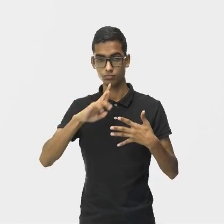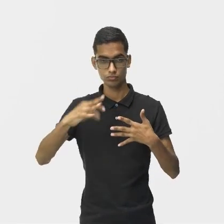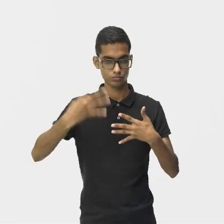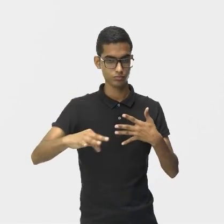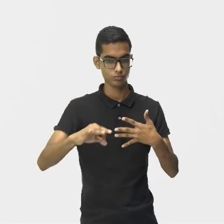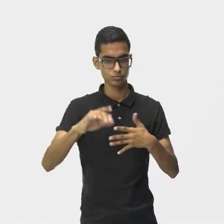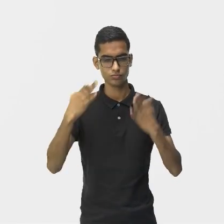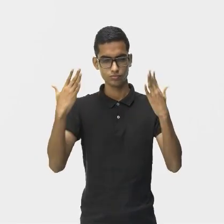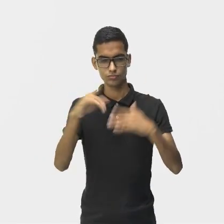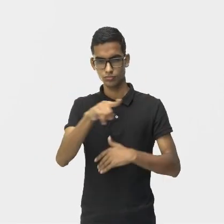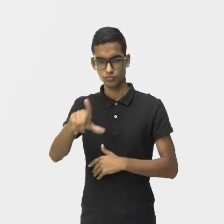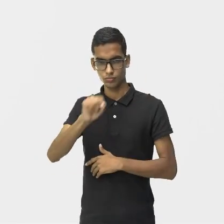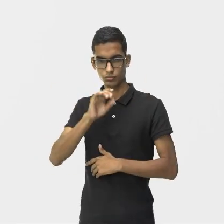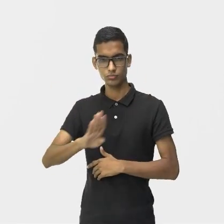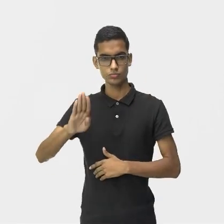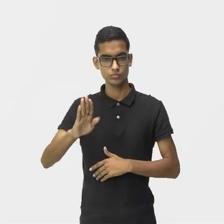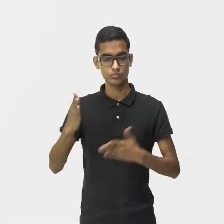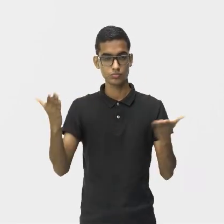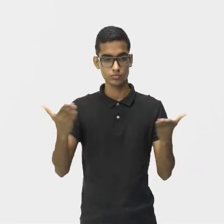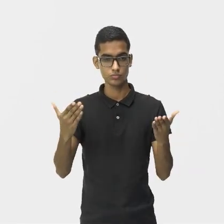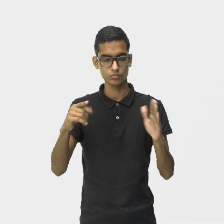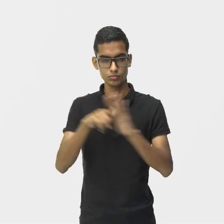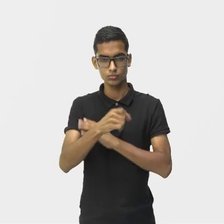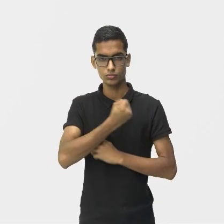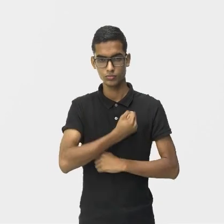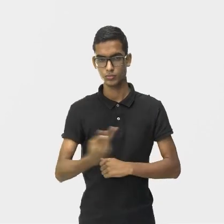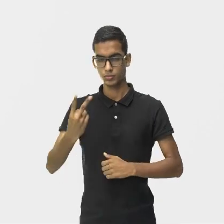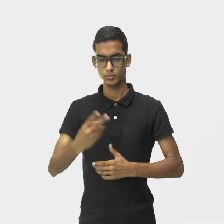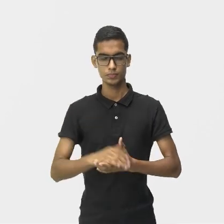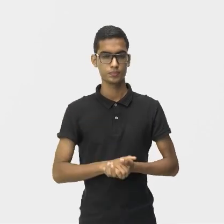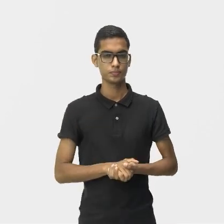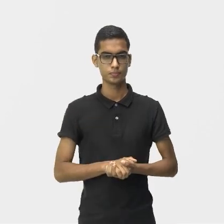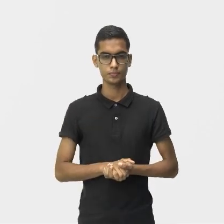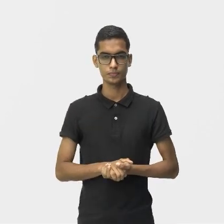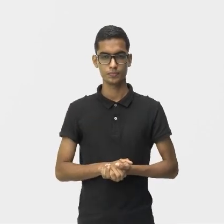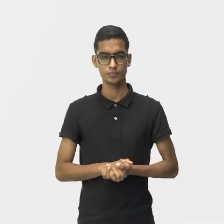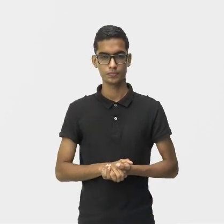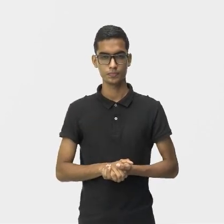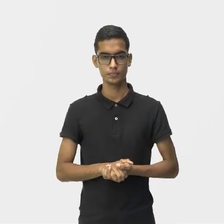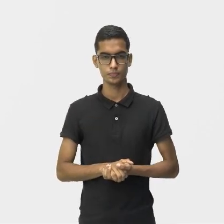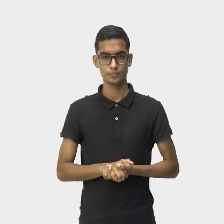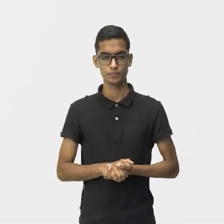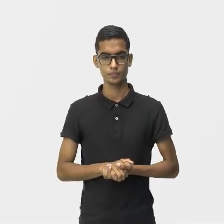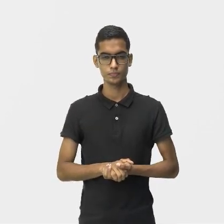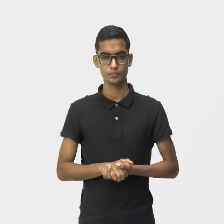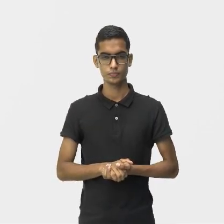que marcaram a letra B. Vamos à nossa questão número 2.